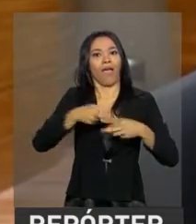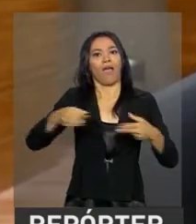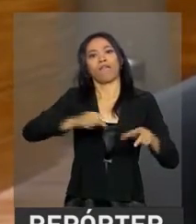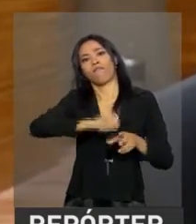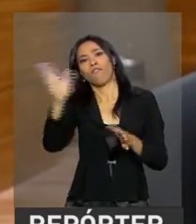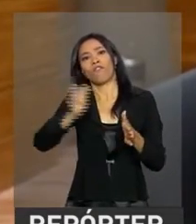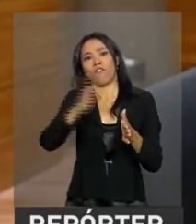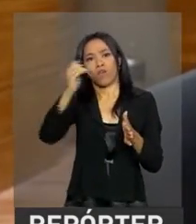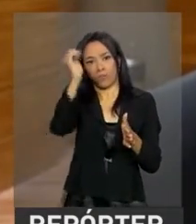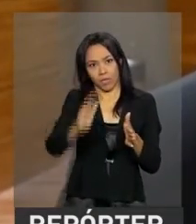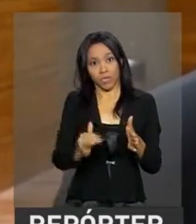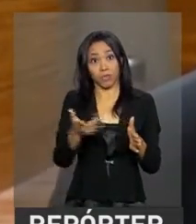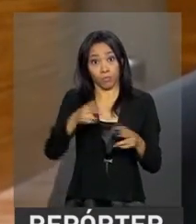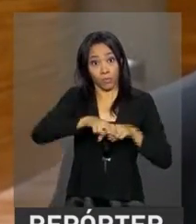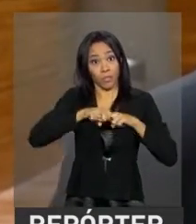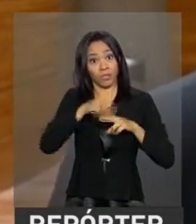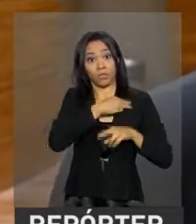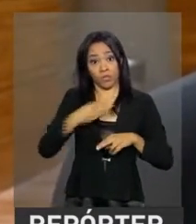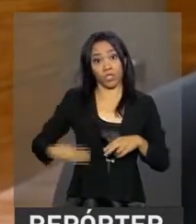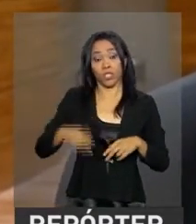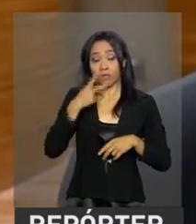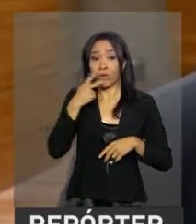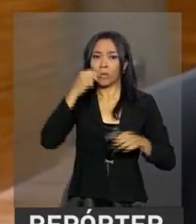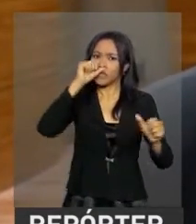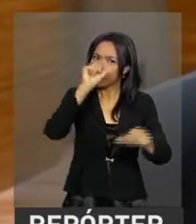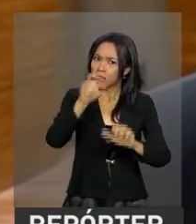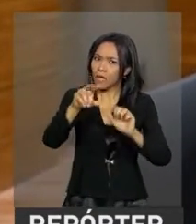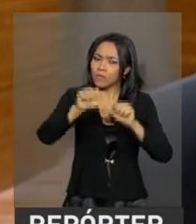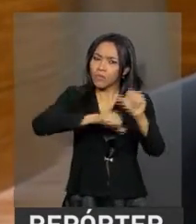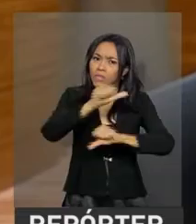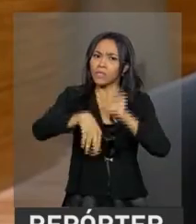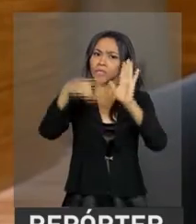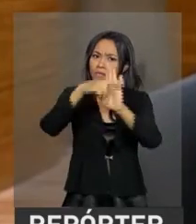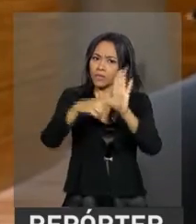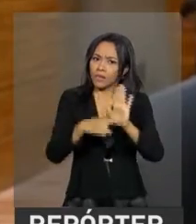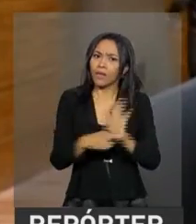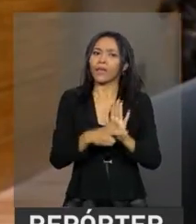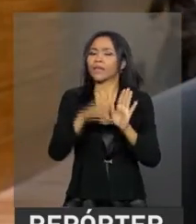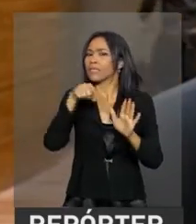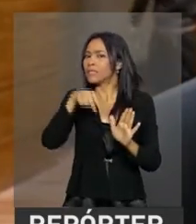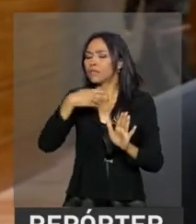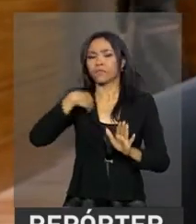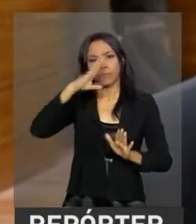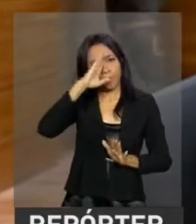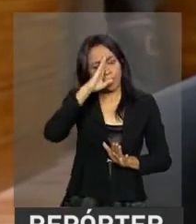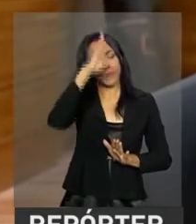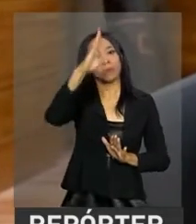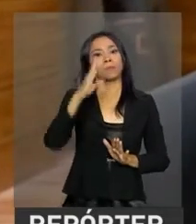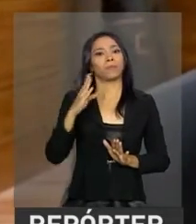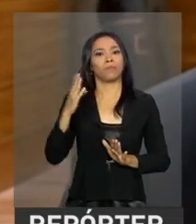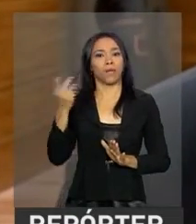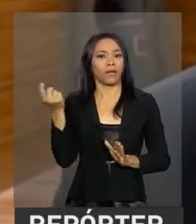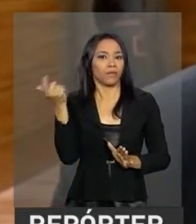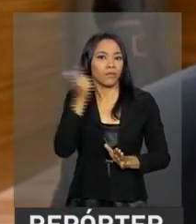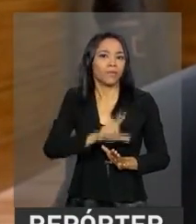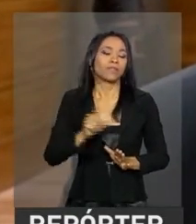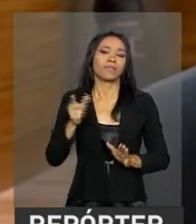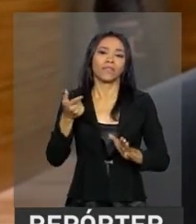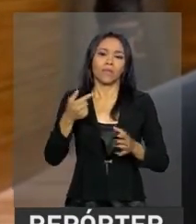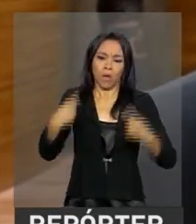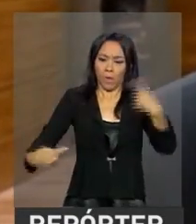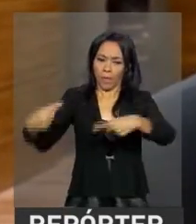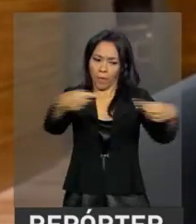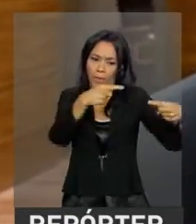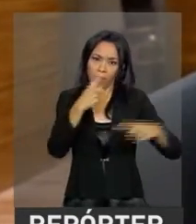ministro fez referência às grandes mudanças macroeconômicas como sendo fundamentais para adquirir maior competitividade na produção no brasil e